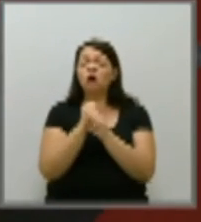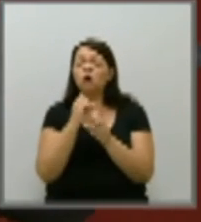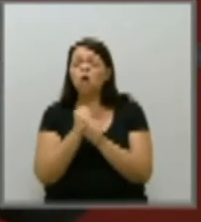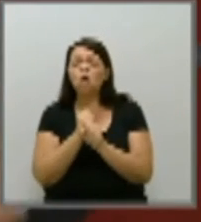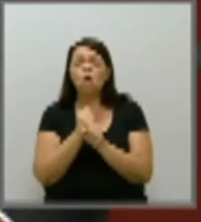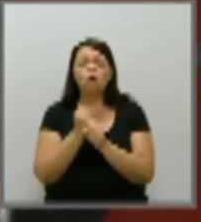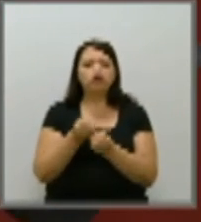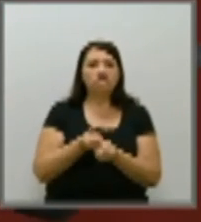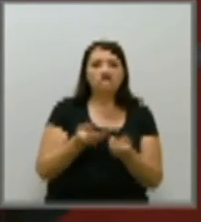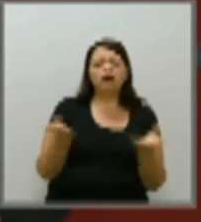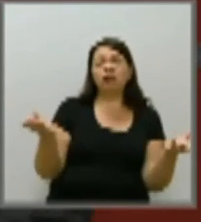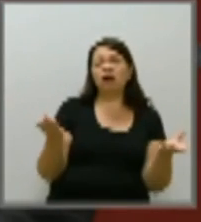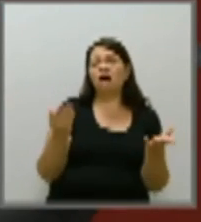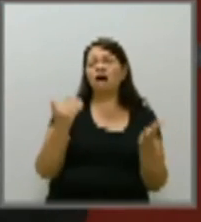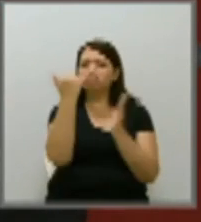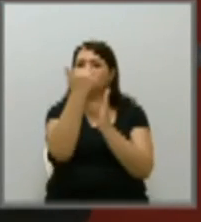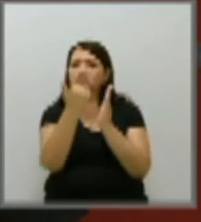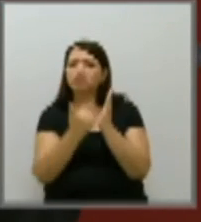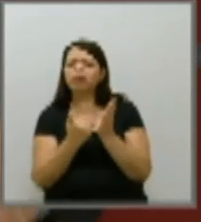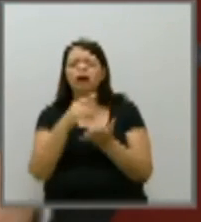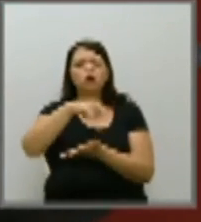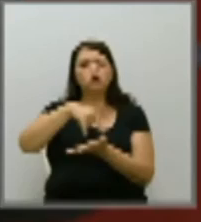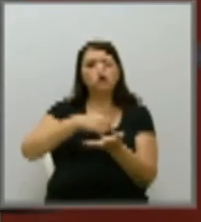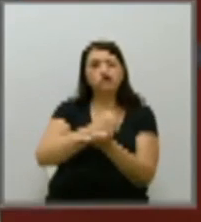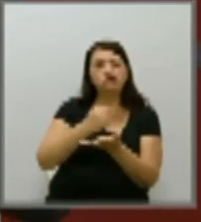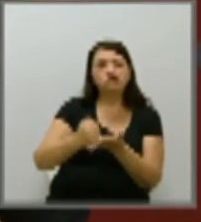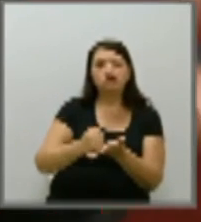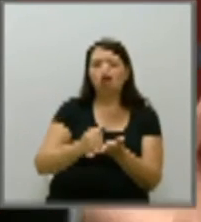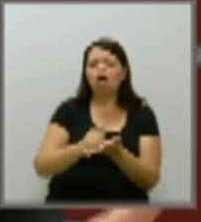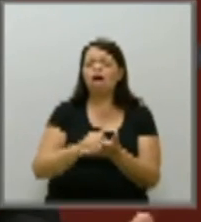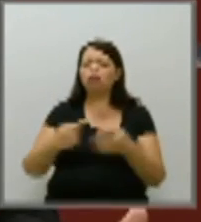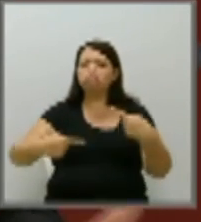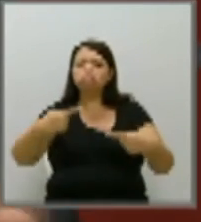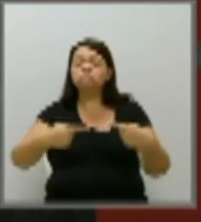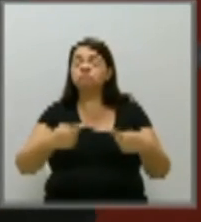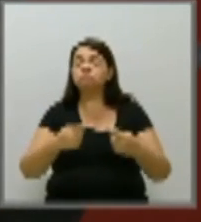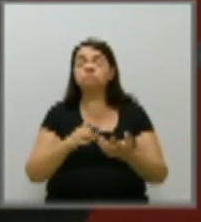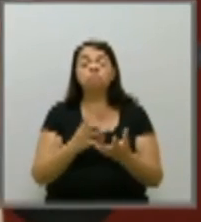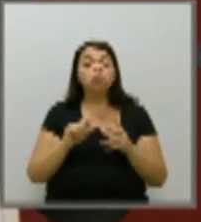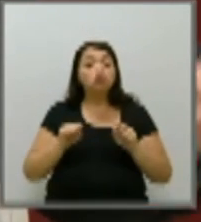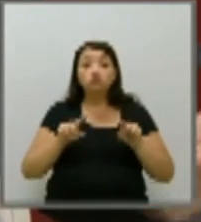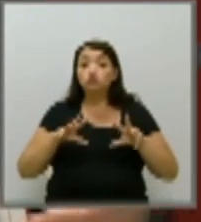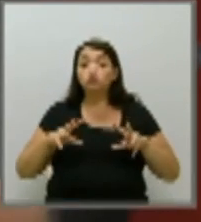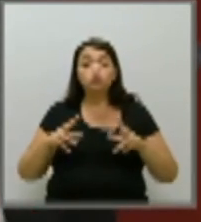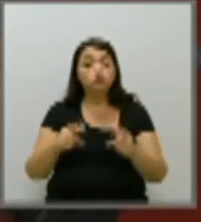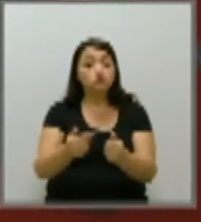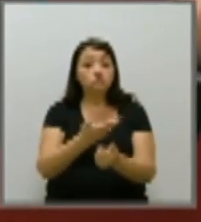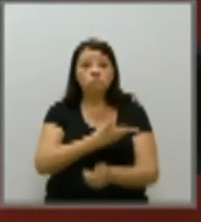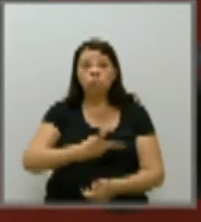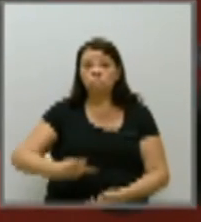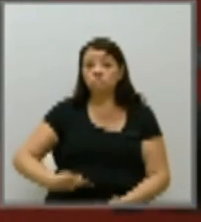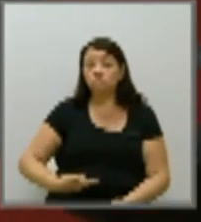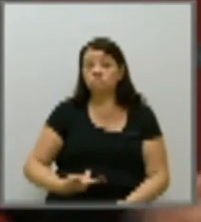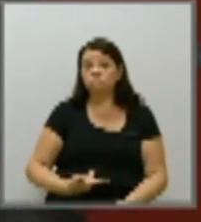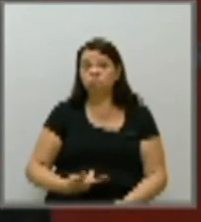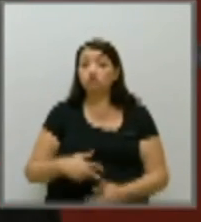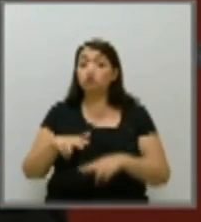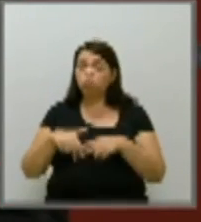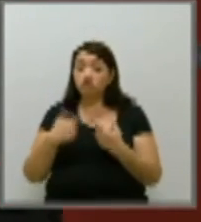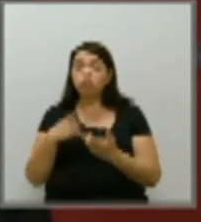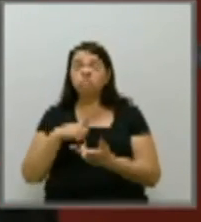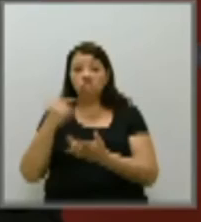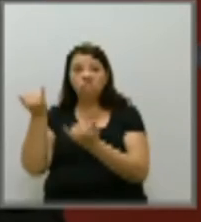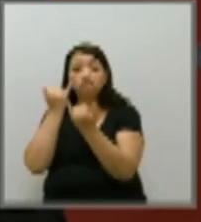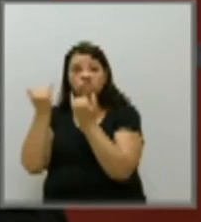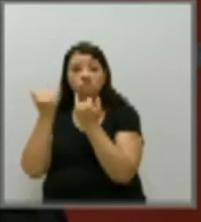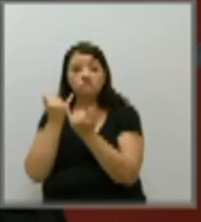despesas, com as receitas, com os contratos, com as licitações, tudo é público, a ponto de que os debatedores aqui trazem elementos